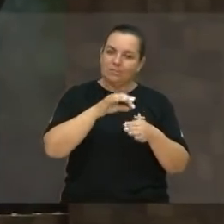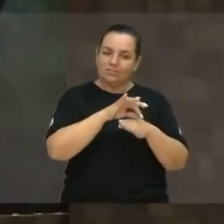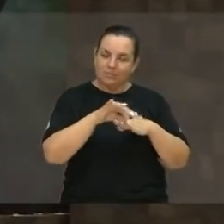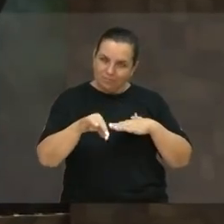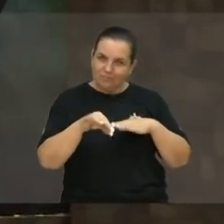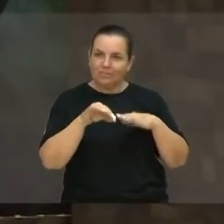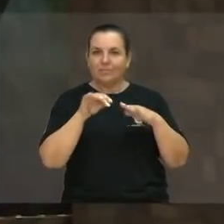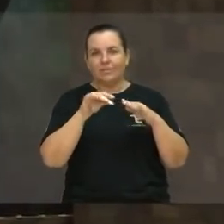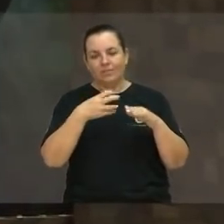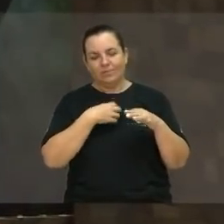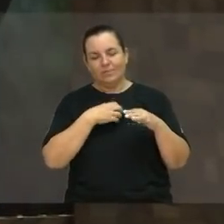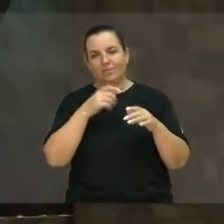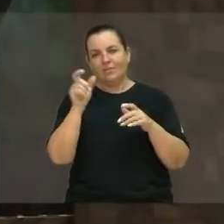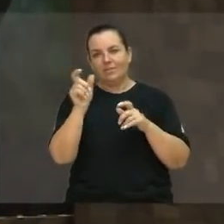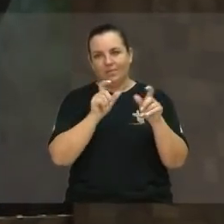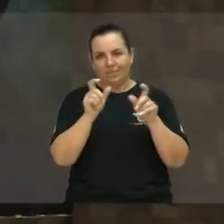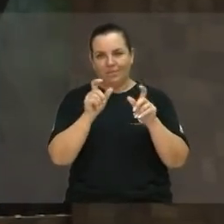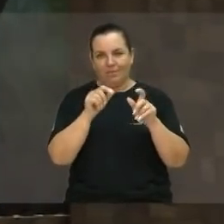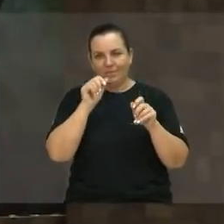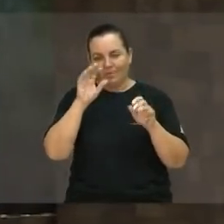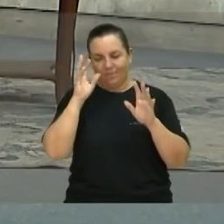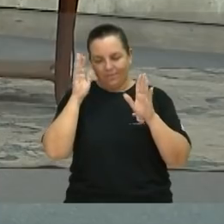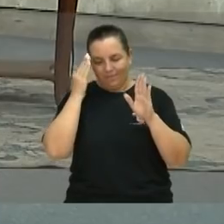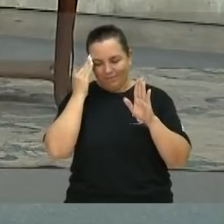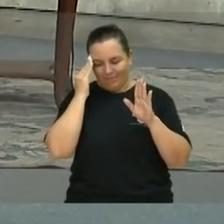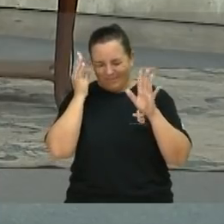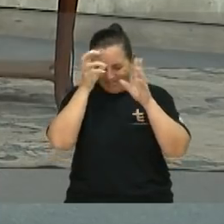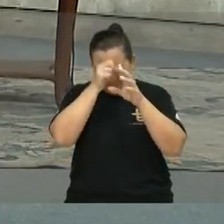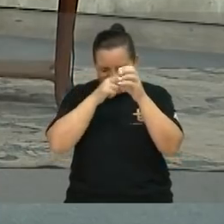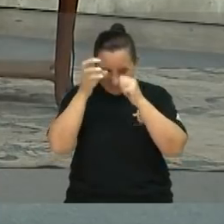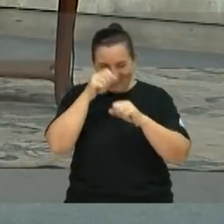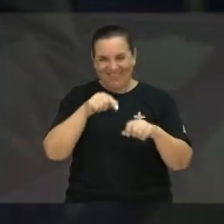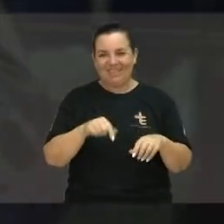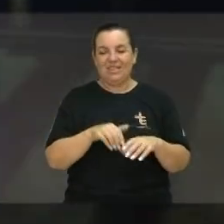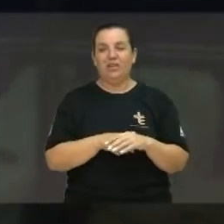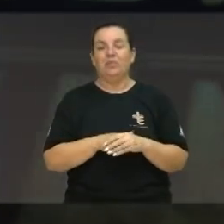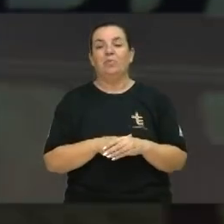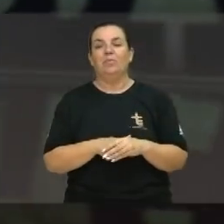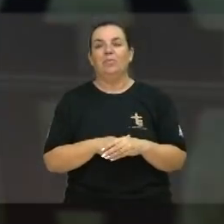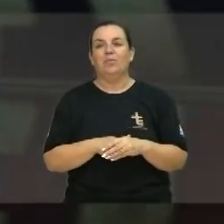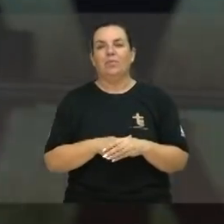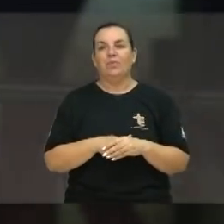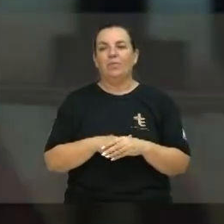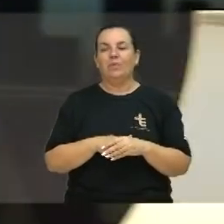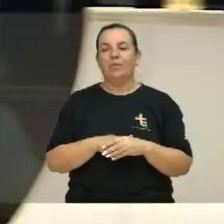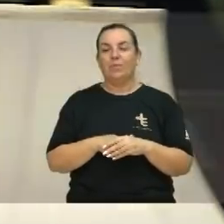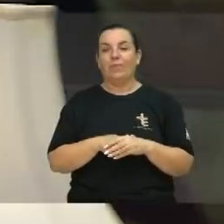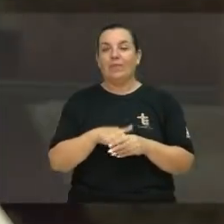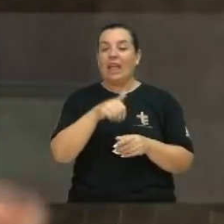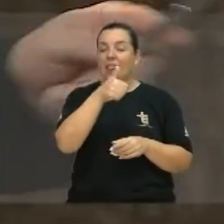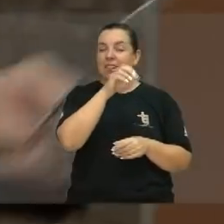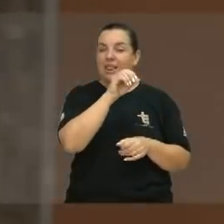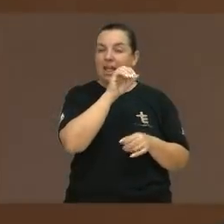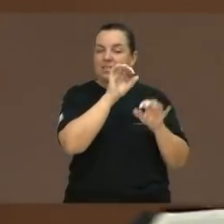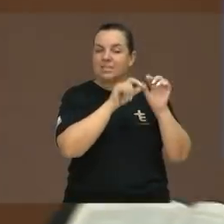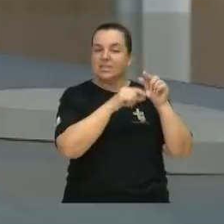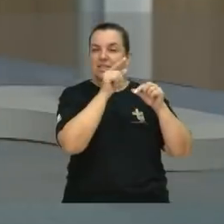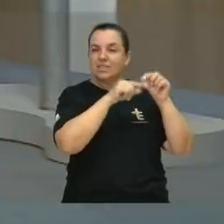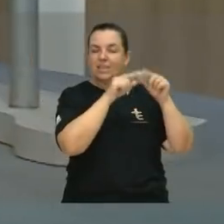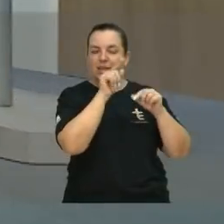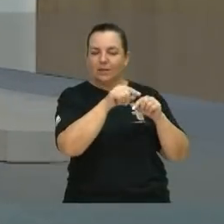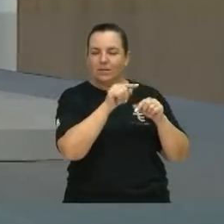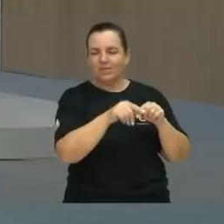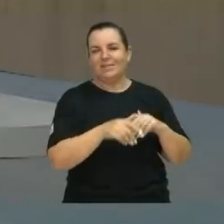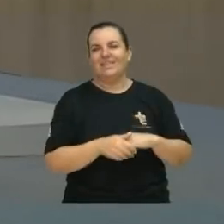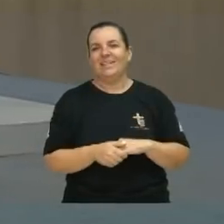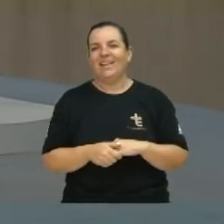sentido das palavras e de tudo o que aprendi aqui ótimo meninao 10 como estrelinha para você agora